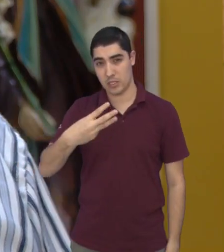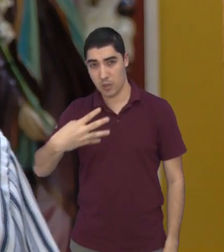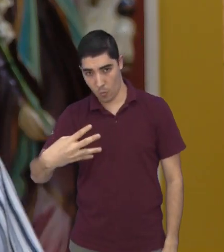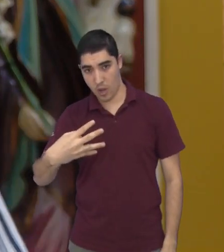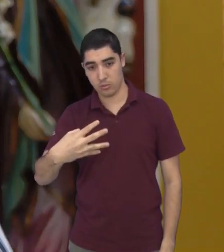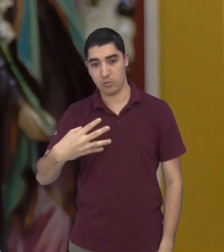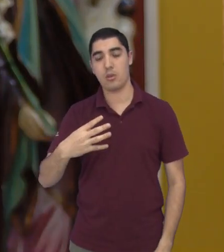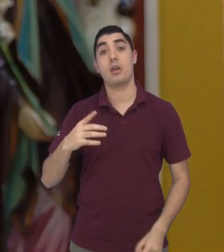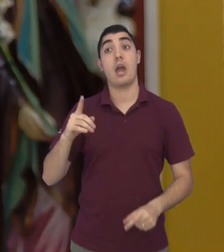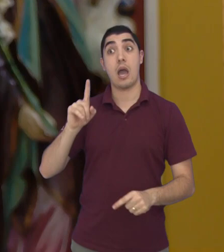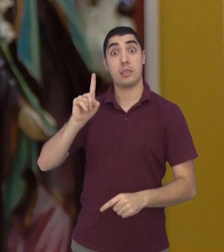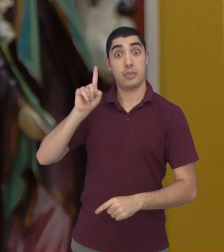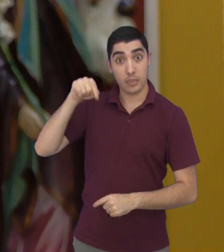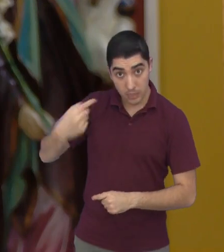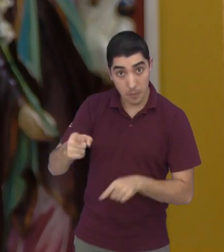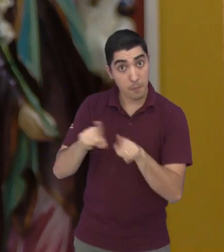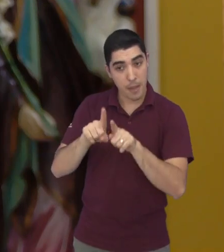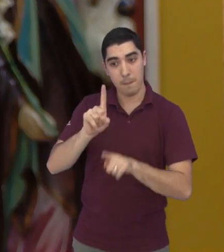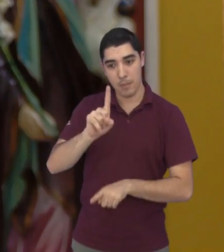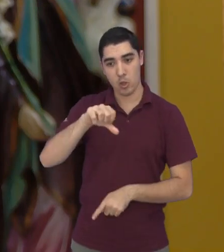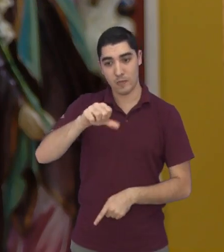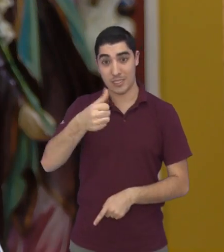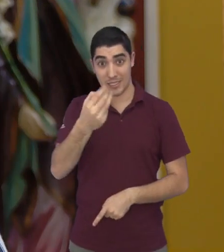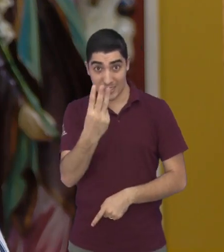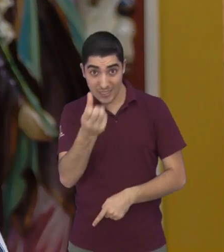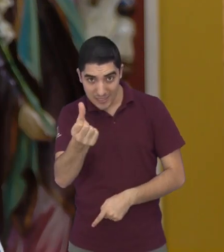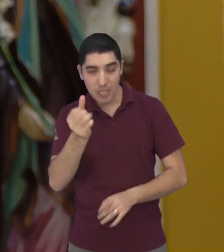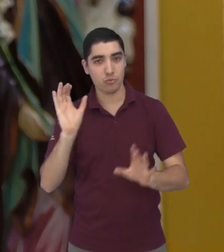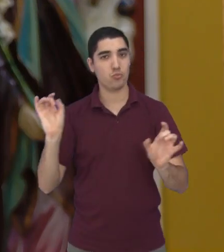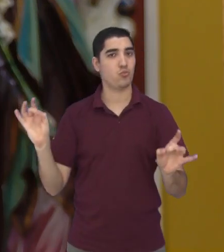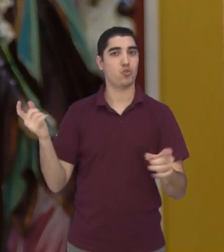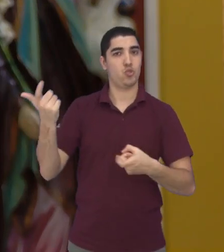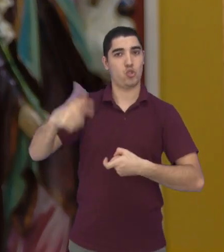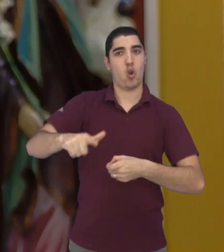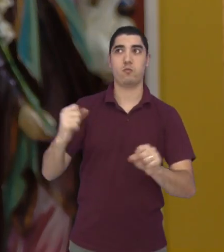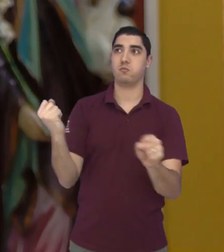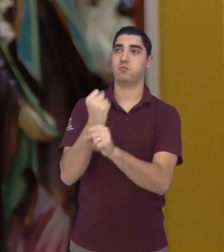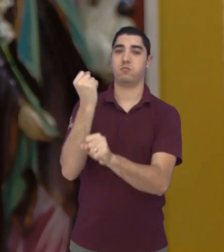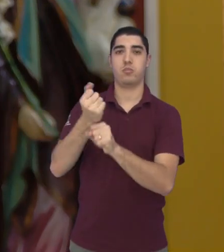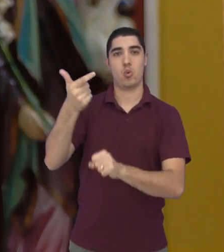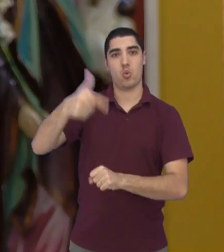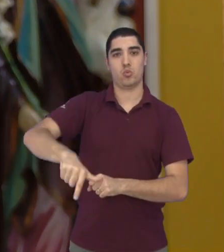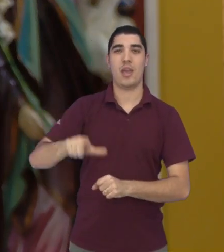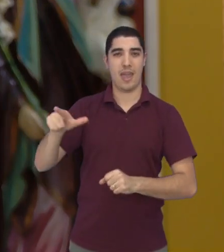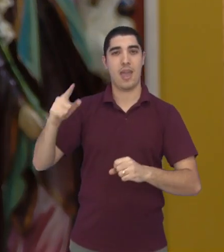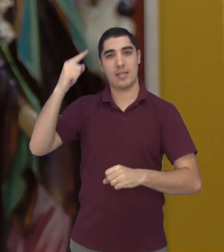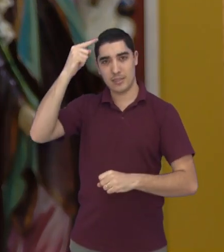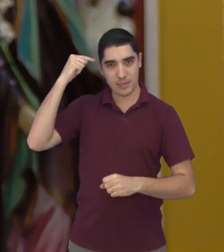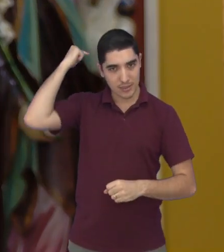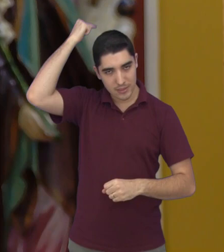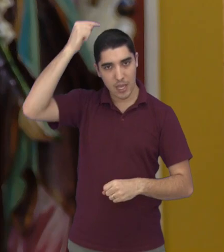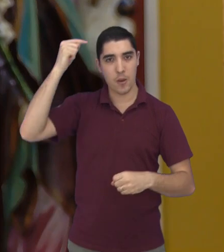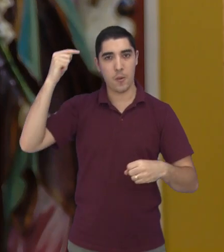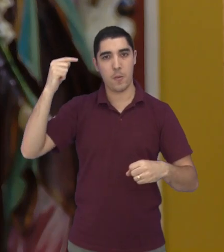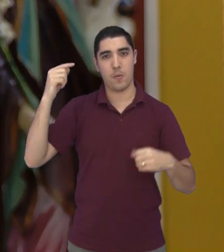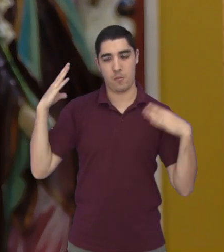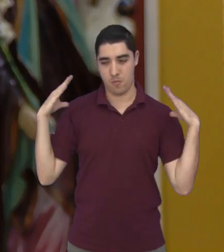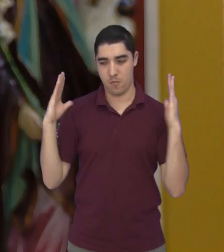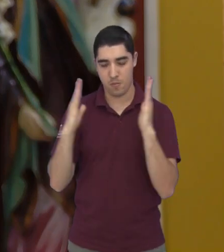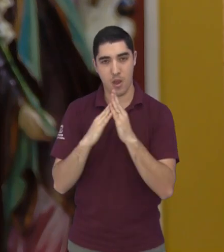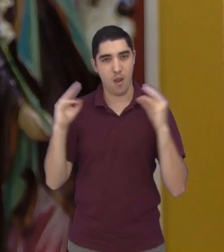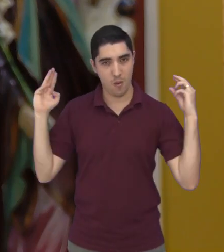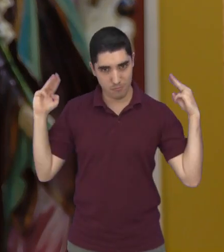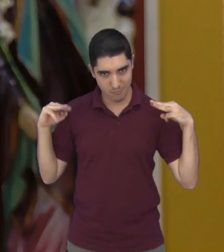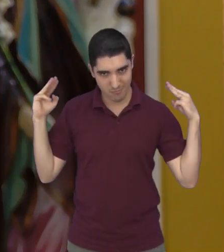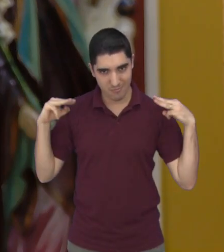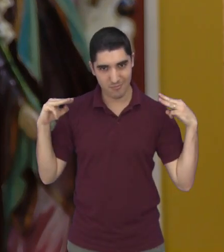a capela já estava de volta com a mesma imagem de São Miguel Arcanjo que se mantém até hoje. Uma capela